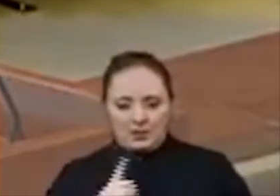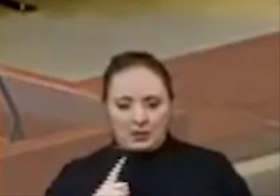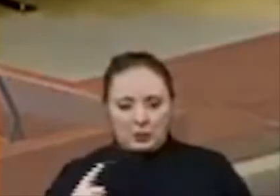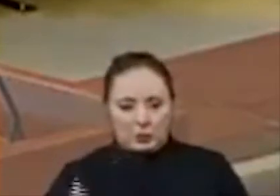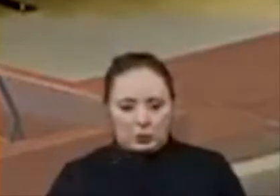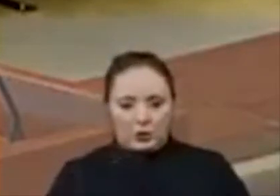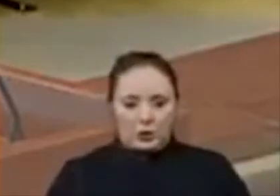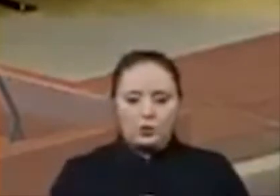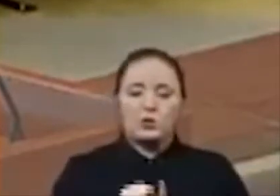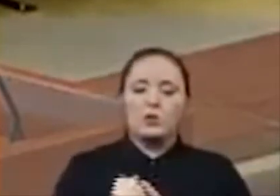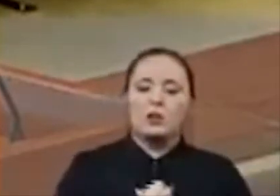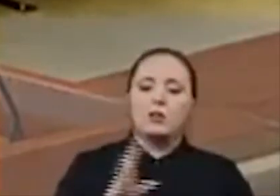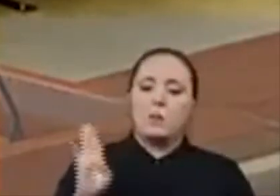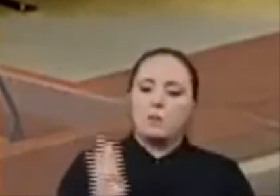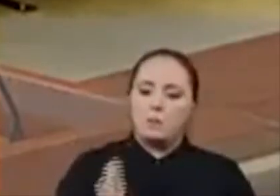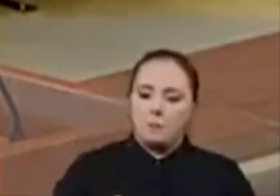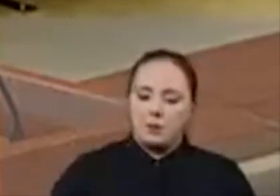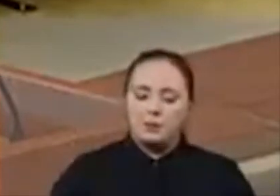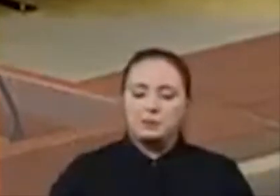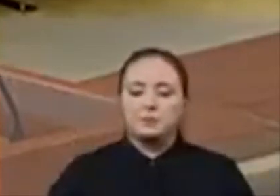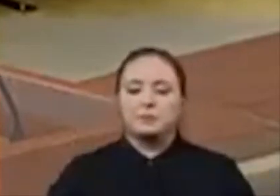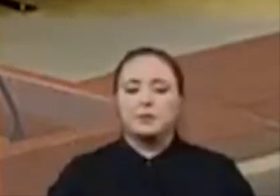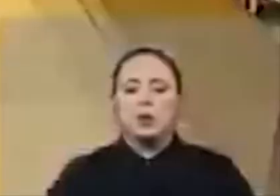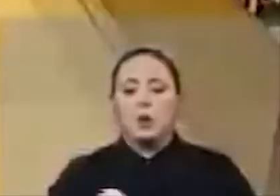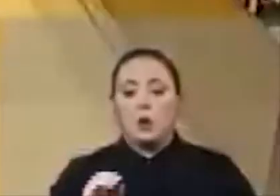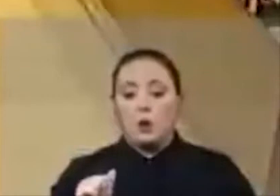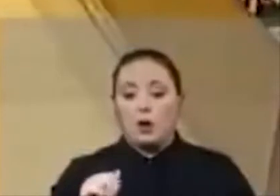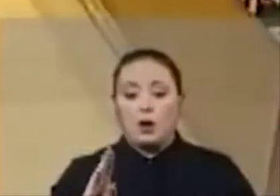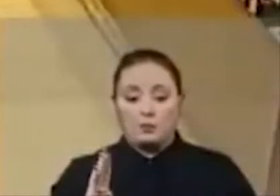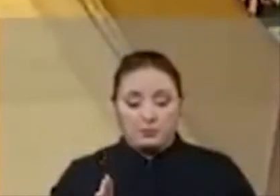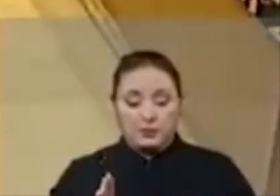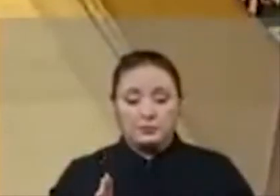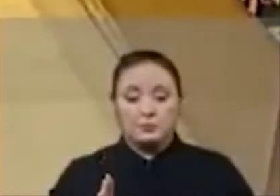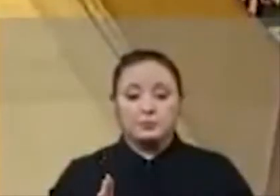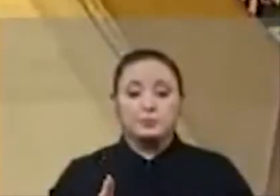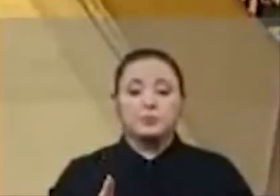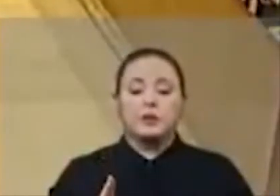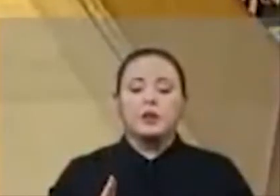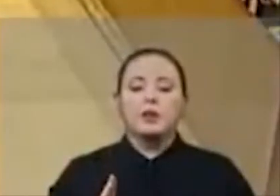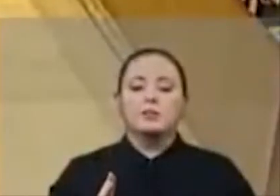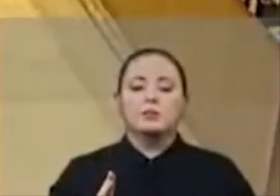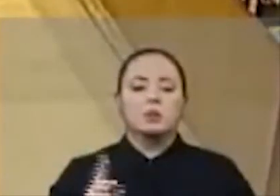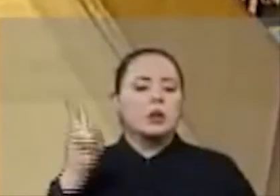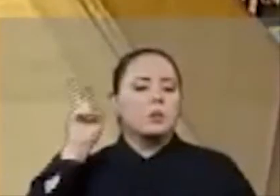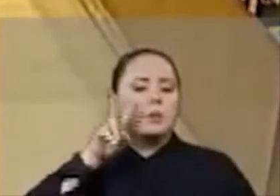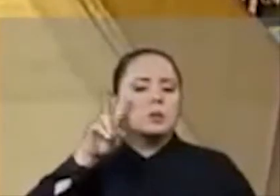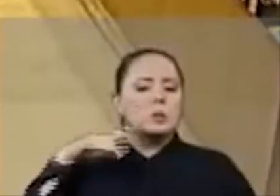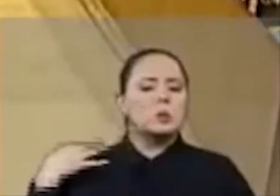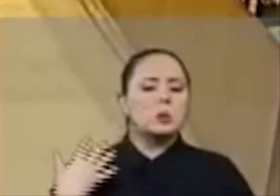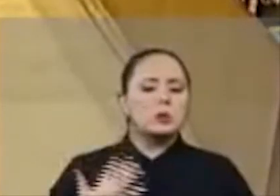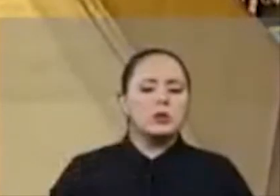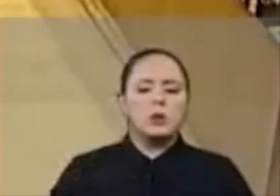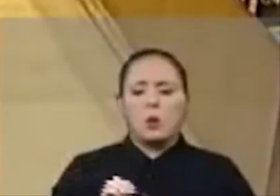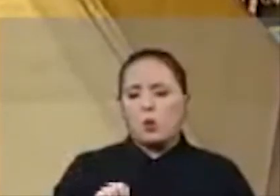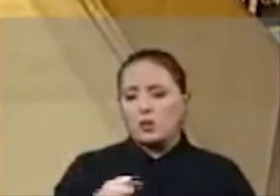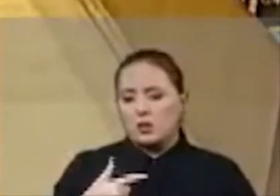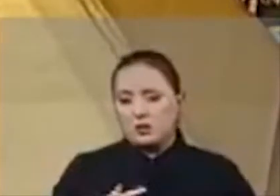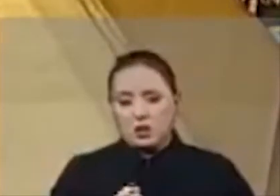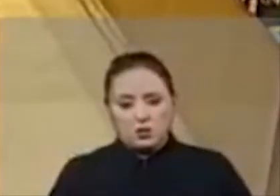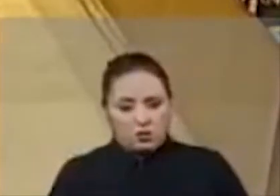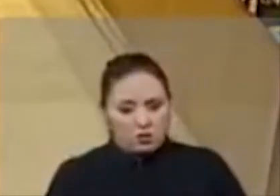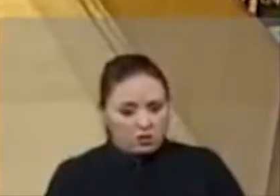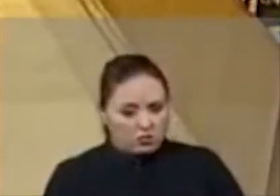com a sociedade brasileira. A Ordem dos Advogados do Brasil, que tem uma história de 87 anos